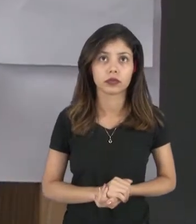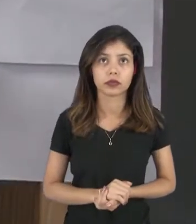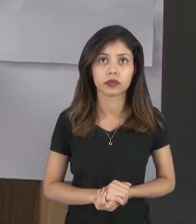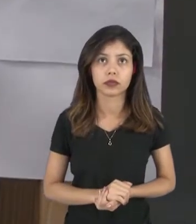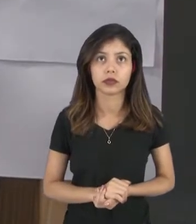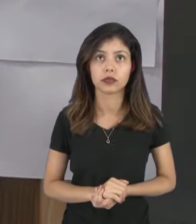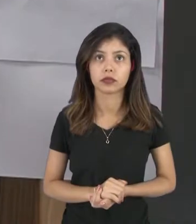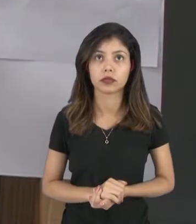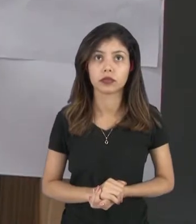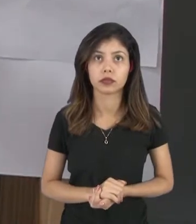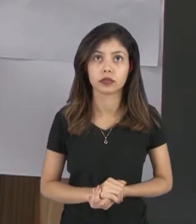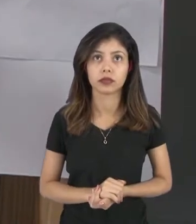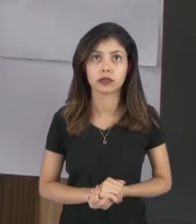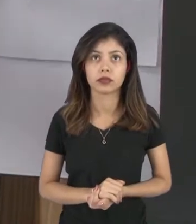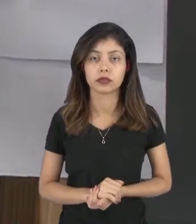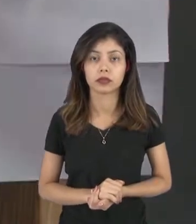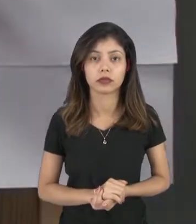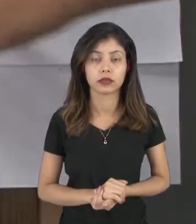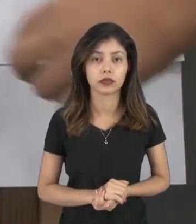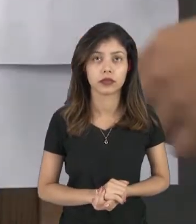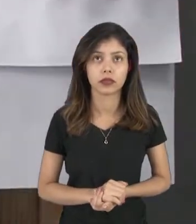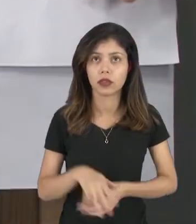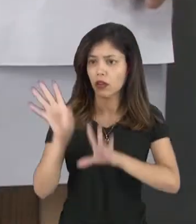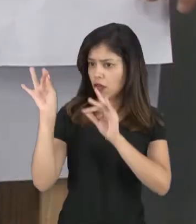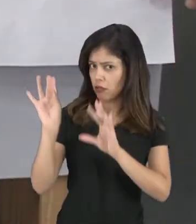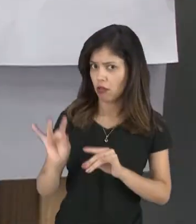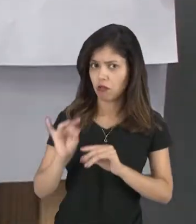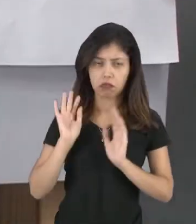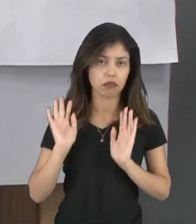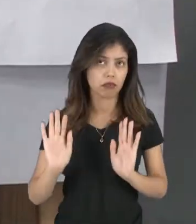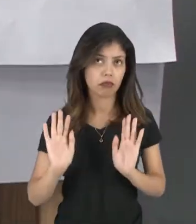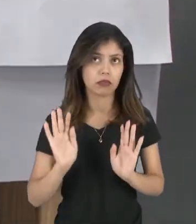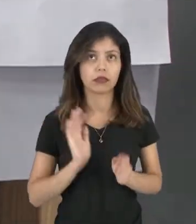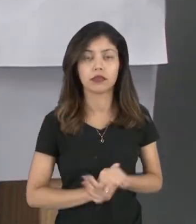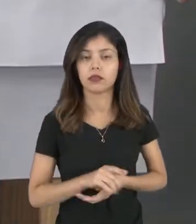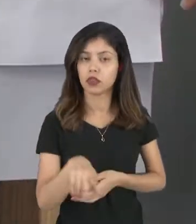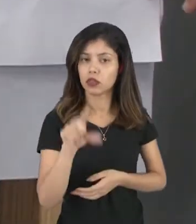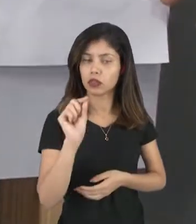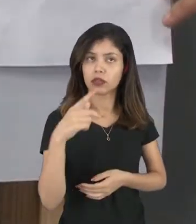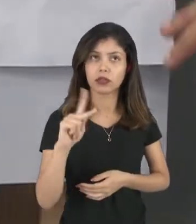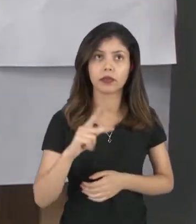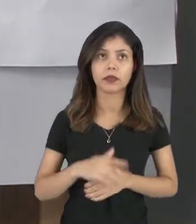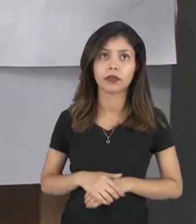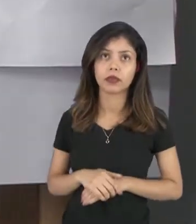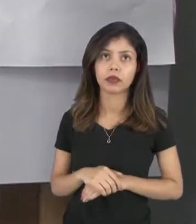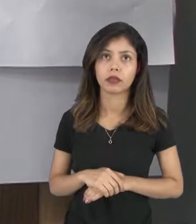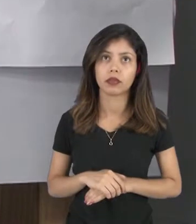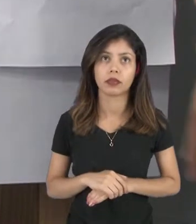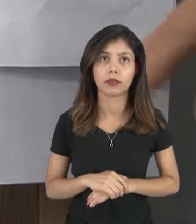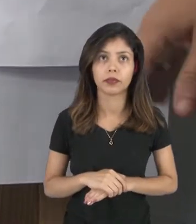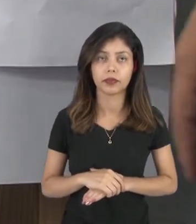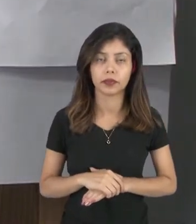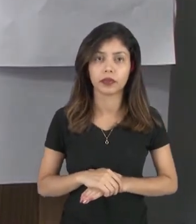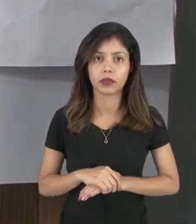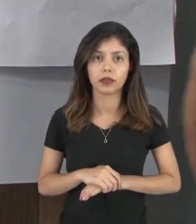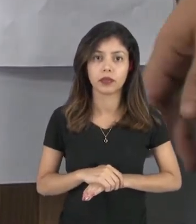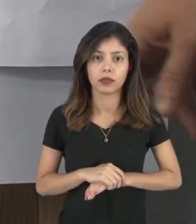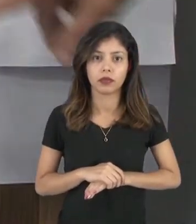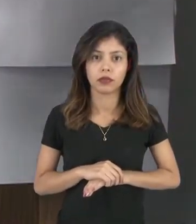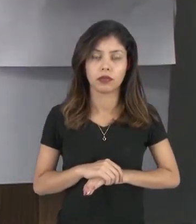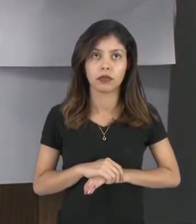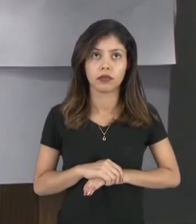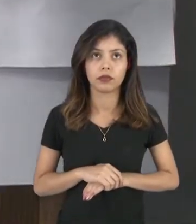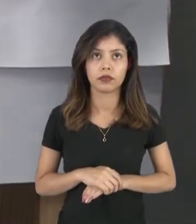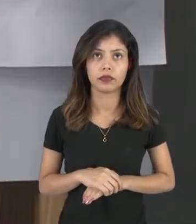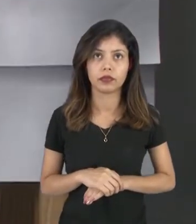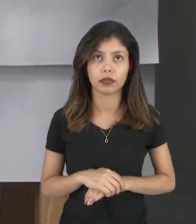Essa é uma resposta pessoal. Ok? Cada um escolheria o seu. Poderia escolher outro título, você também. É uma resposta